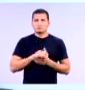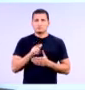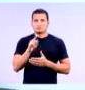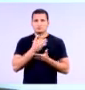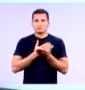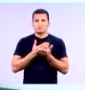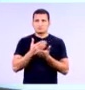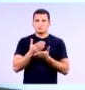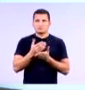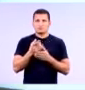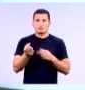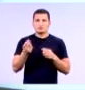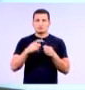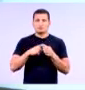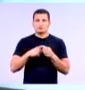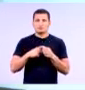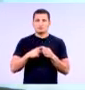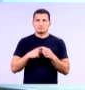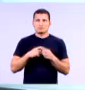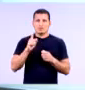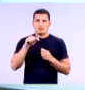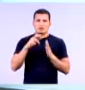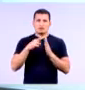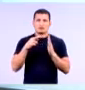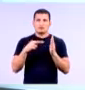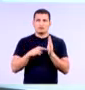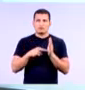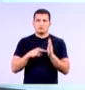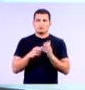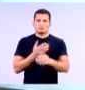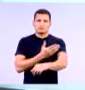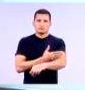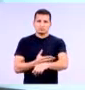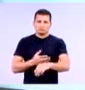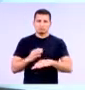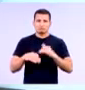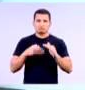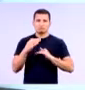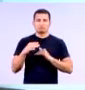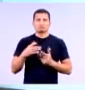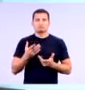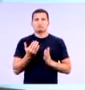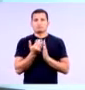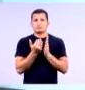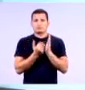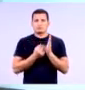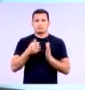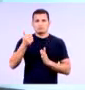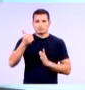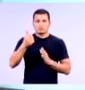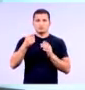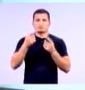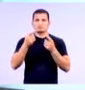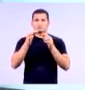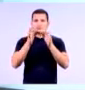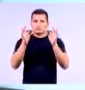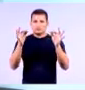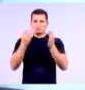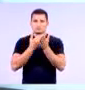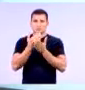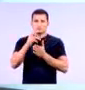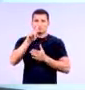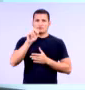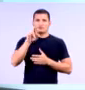inicializa o retorno. É uma regra que eu costumo desenvolver nos meus programas. A primeira linha, eu inicializo a variável que